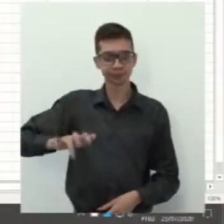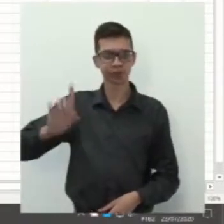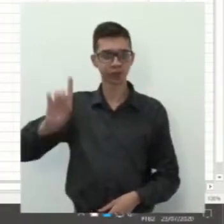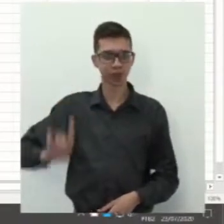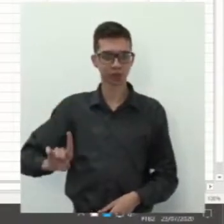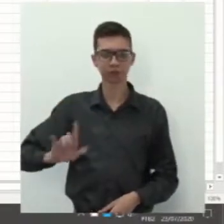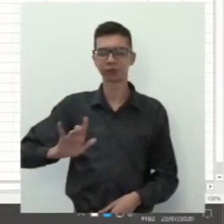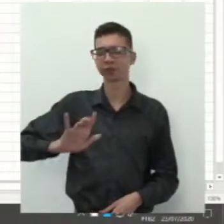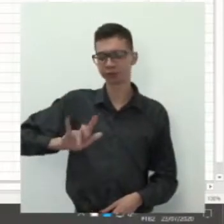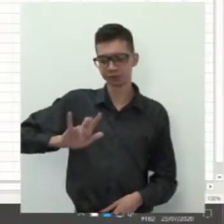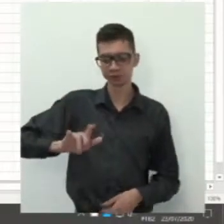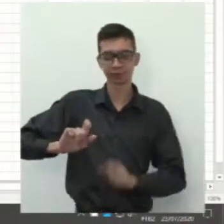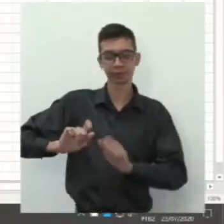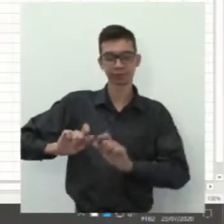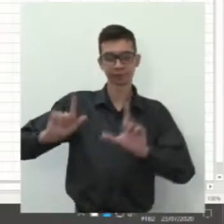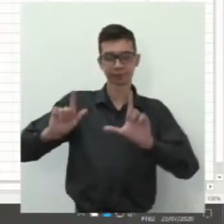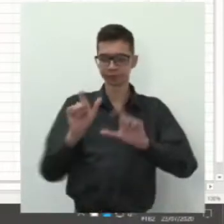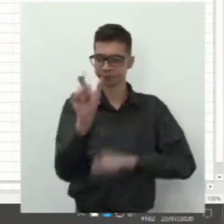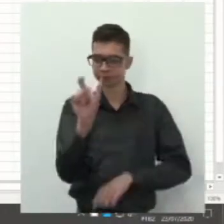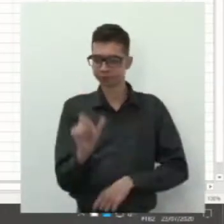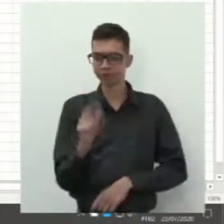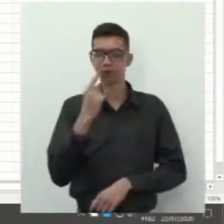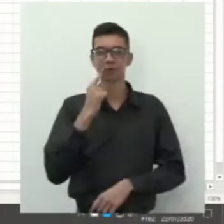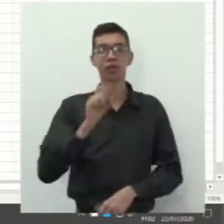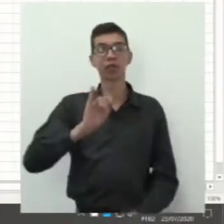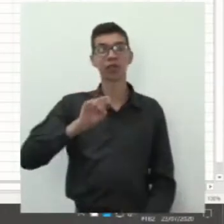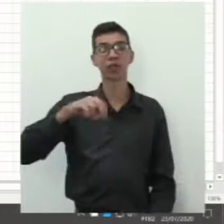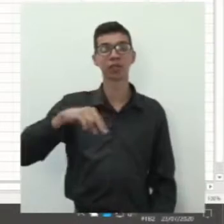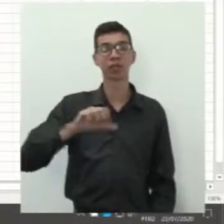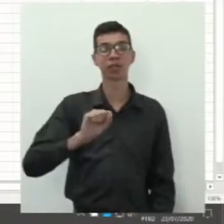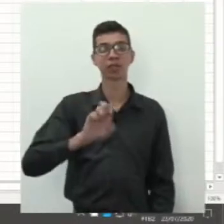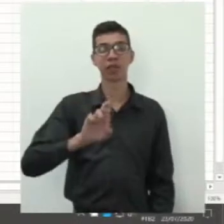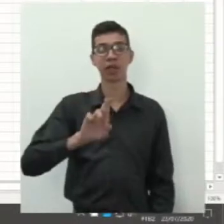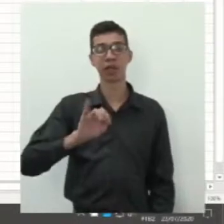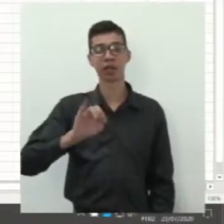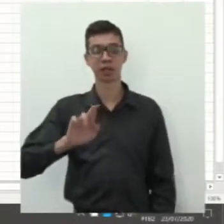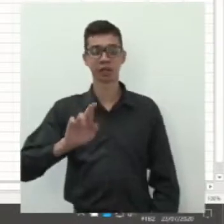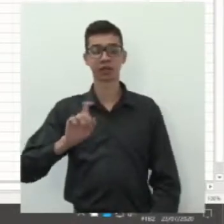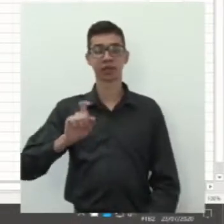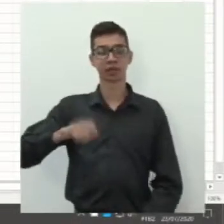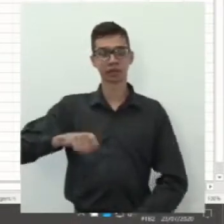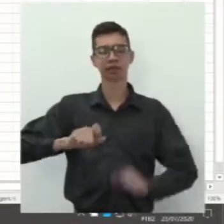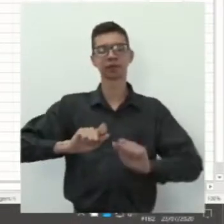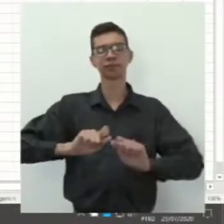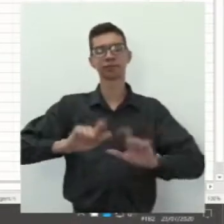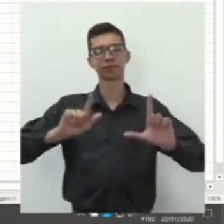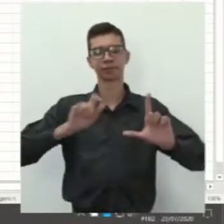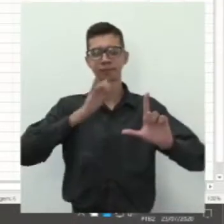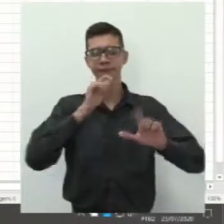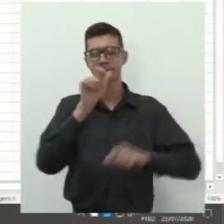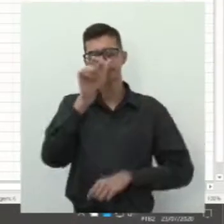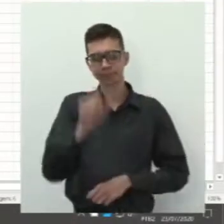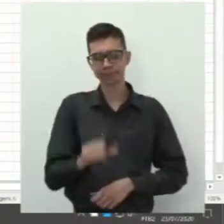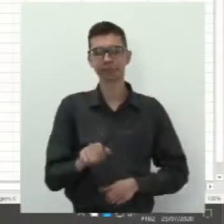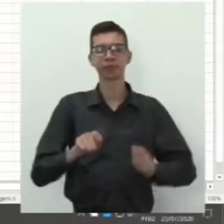vai sempre ser inserida acima. Então, aonde eu clicar, eu vou clicar aqui na linha 10. Vou inserir.